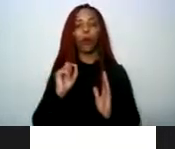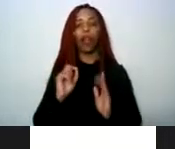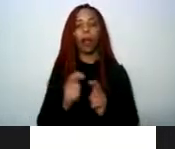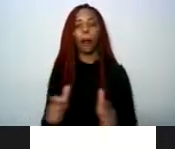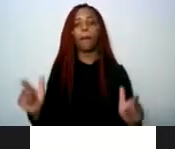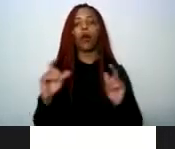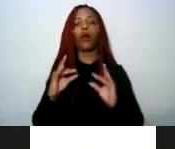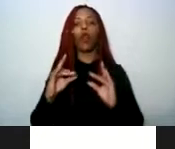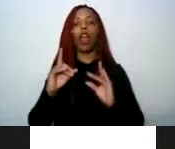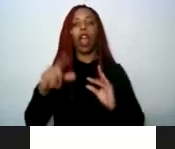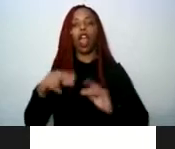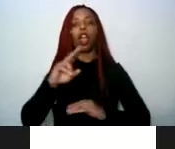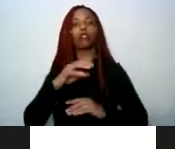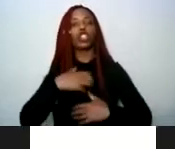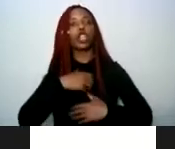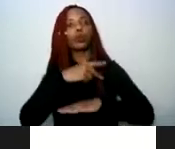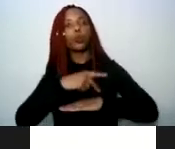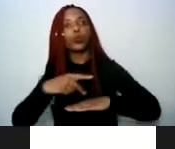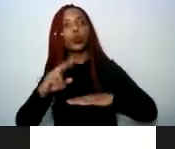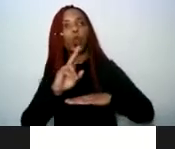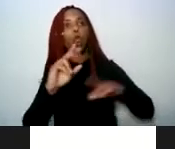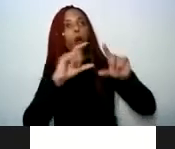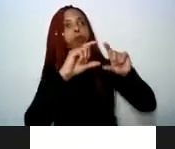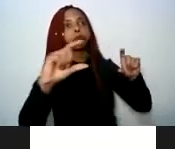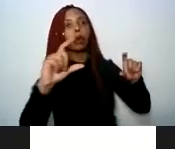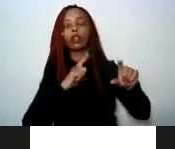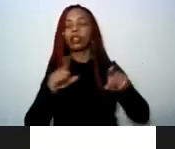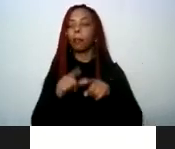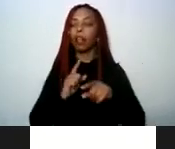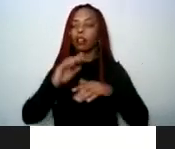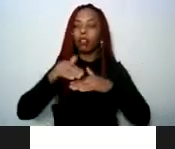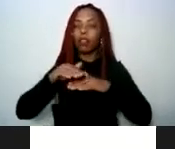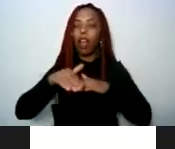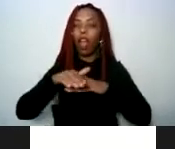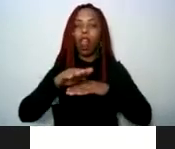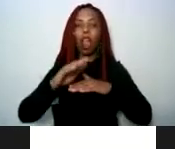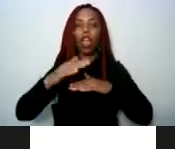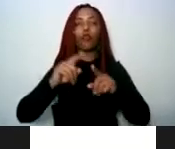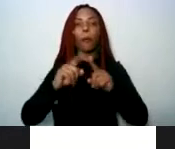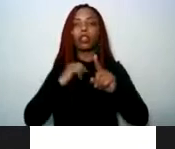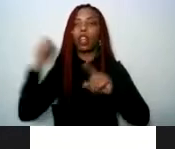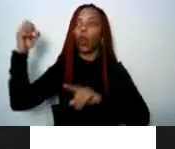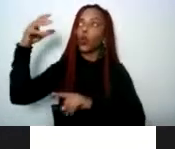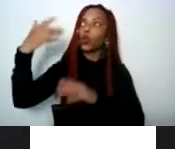fachada com baixo relevo banhado também por luz zenital com escada